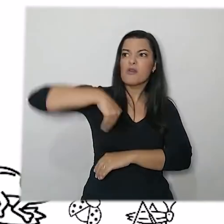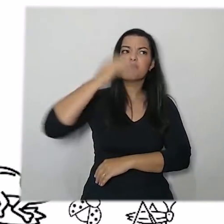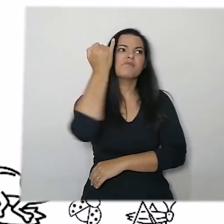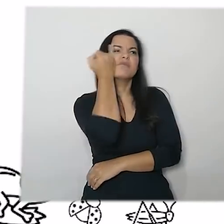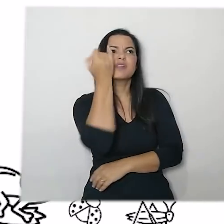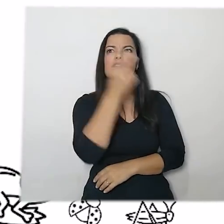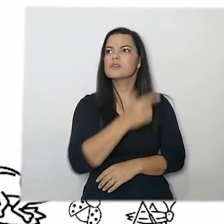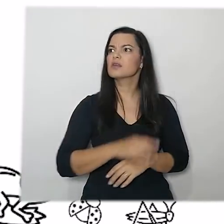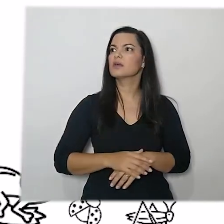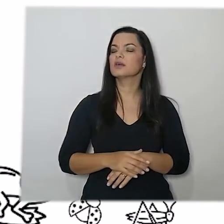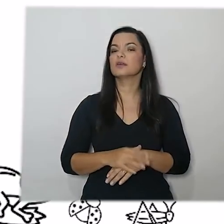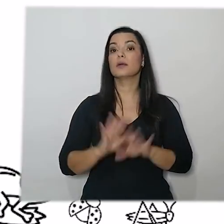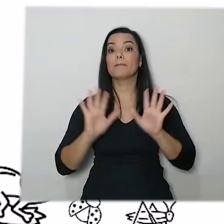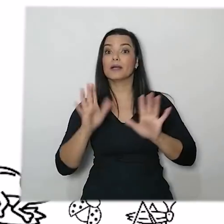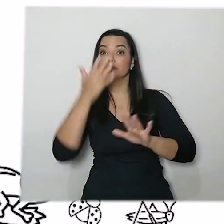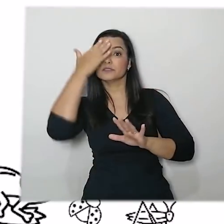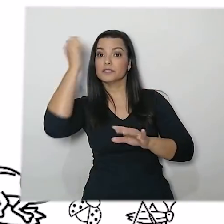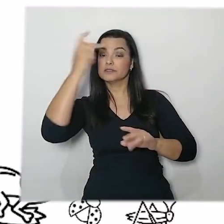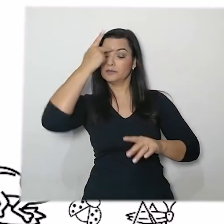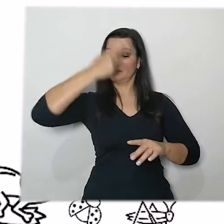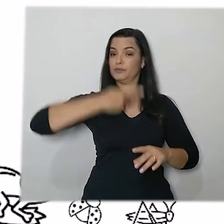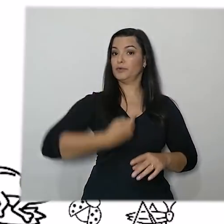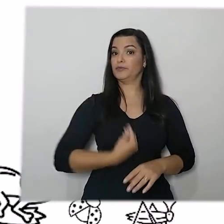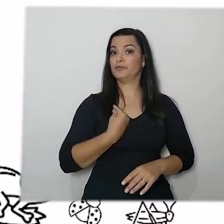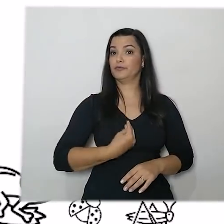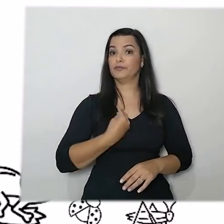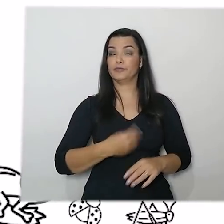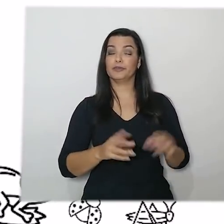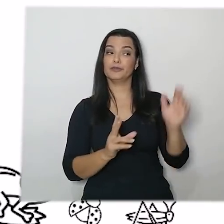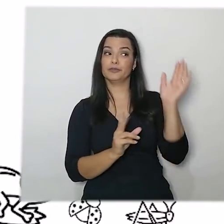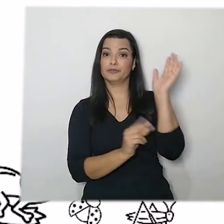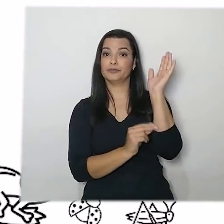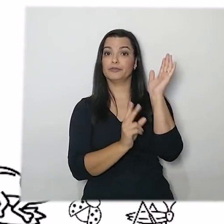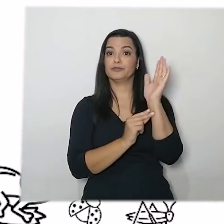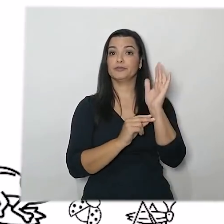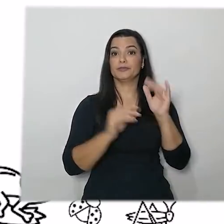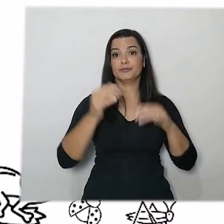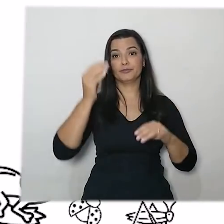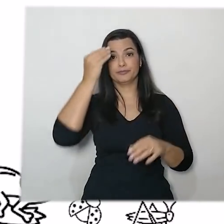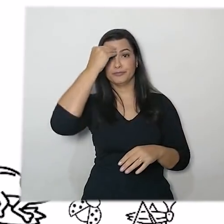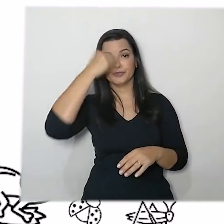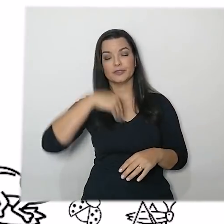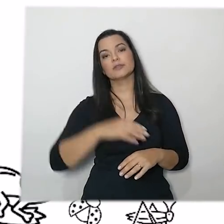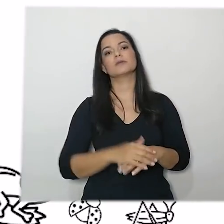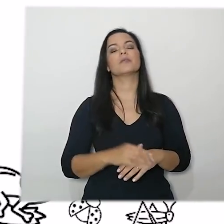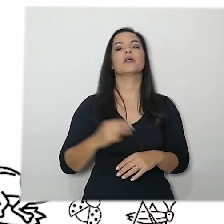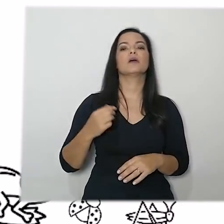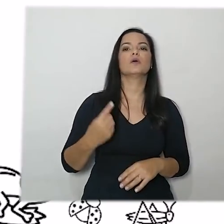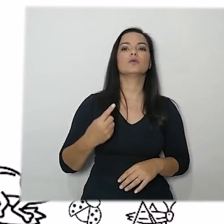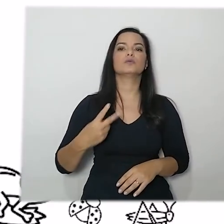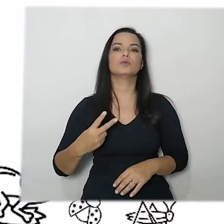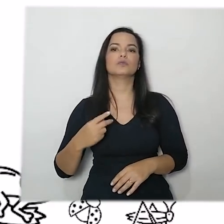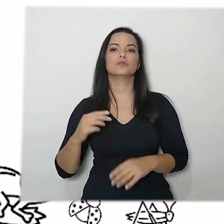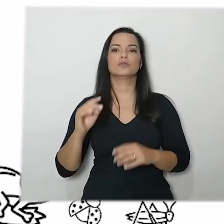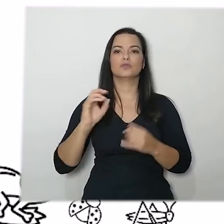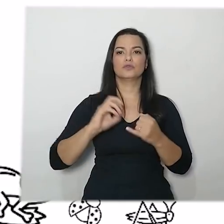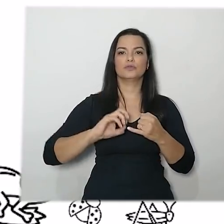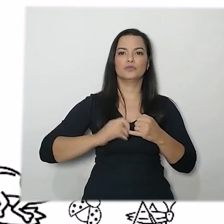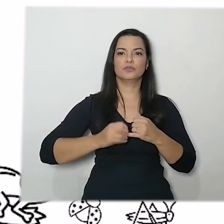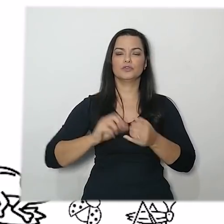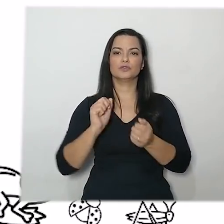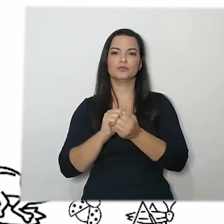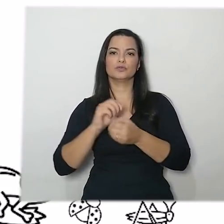eles, cantando e marchando. 1, 2, feijão com arroz. 3, 4, feijão no